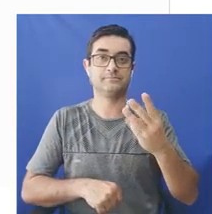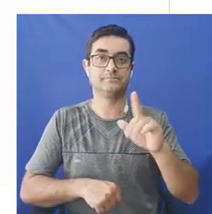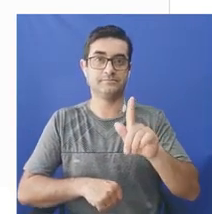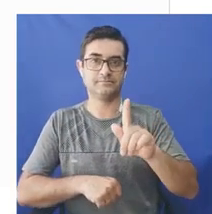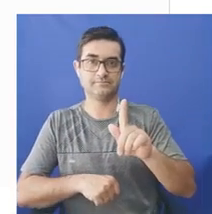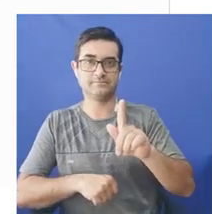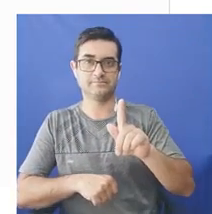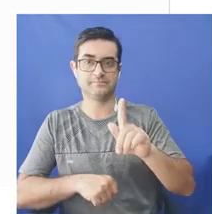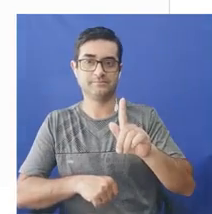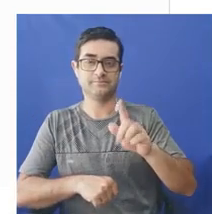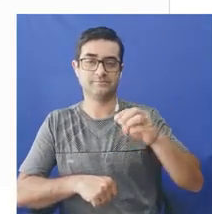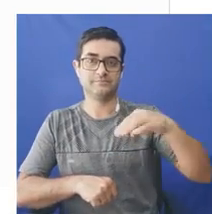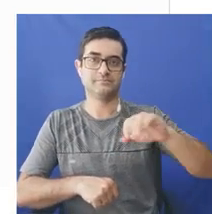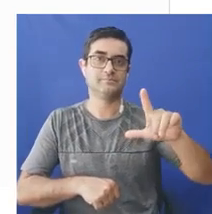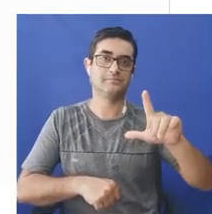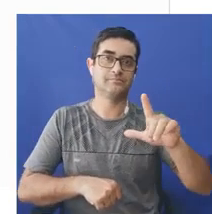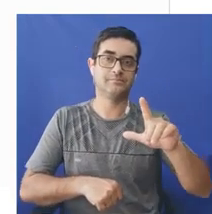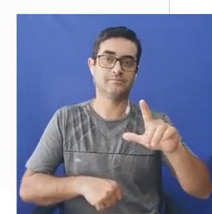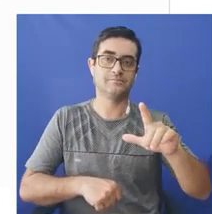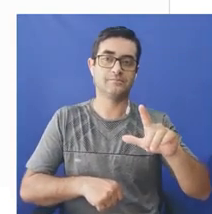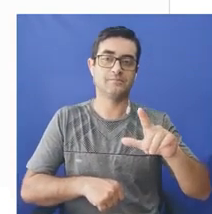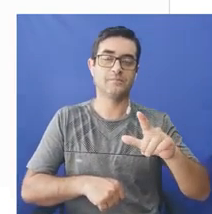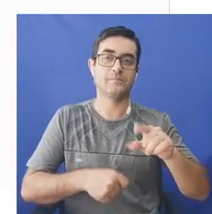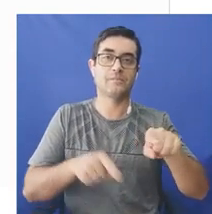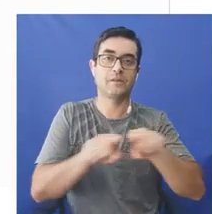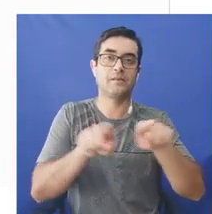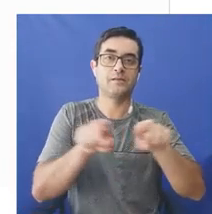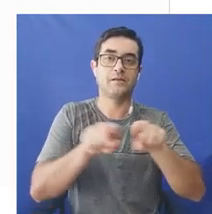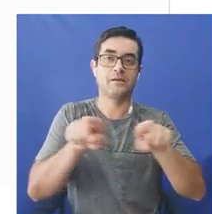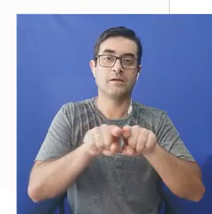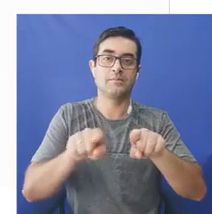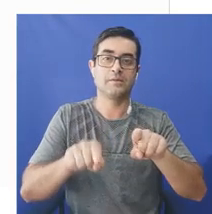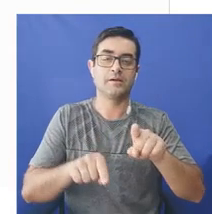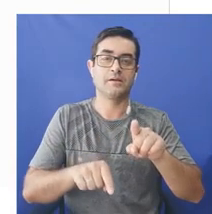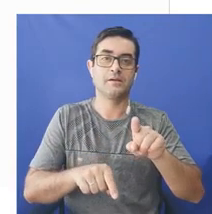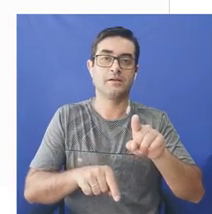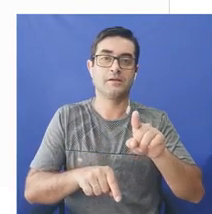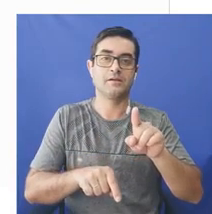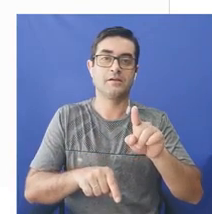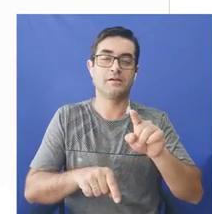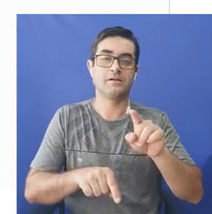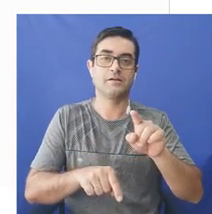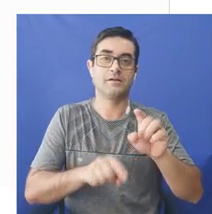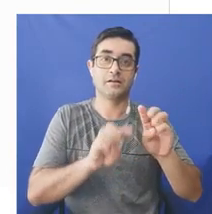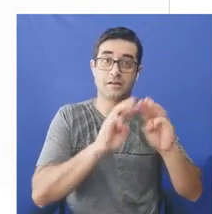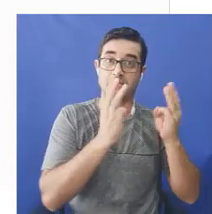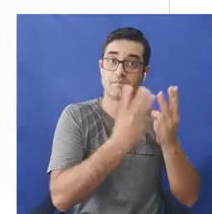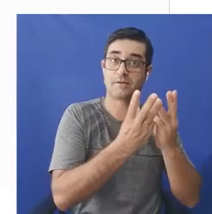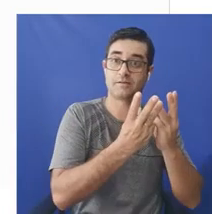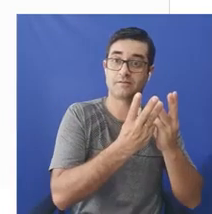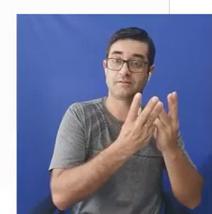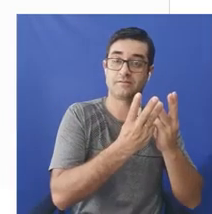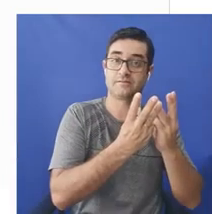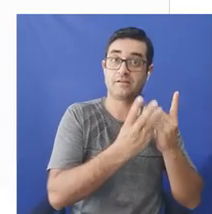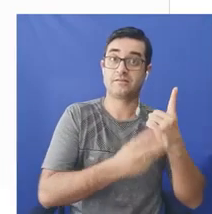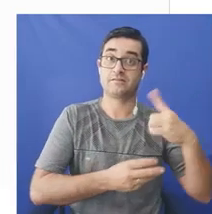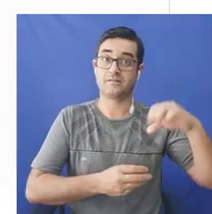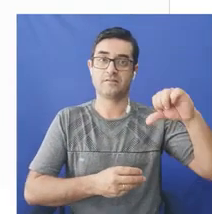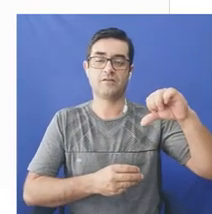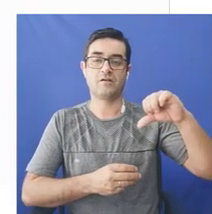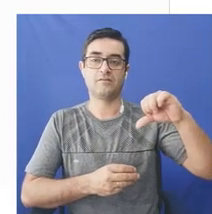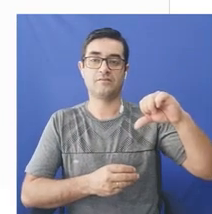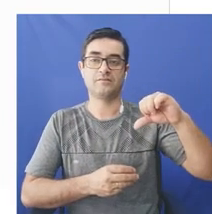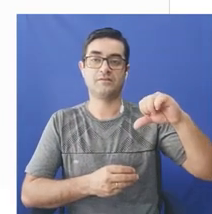23 gramas, porque a unidade da massa é grama. E a da massa molecular